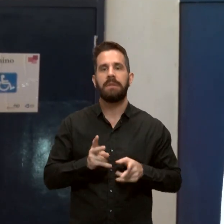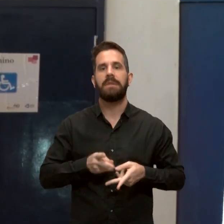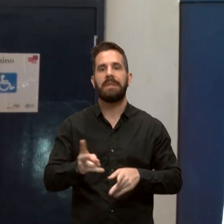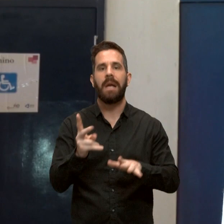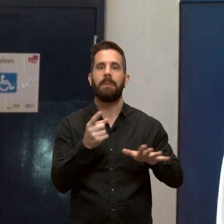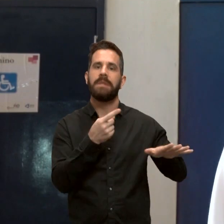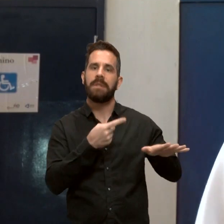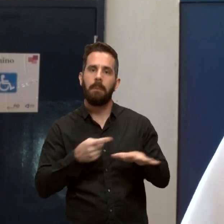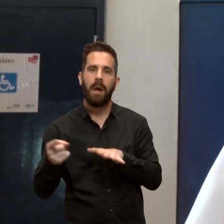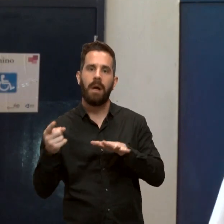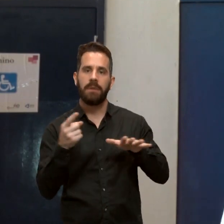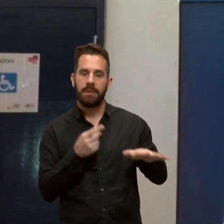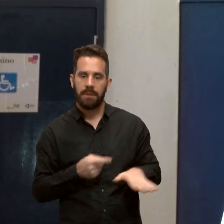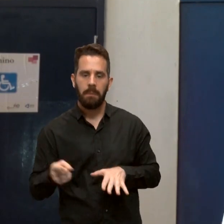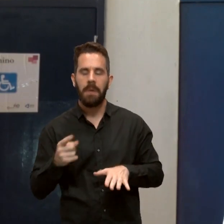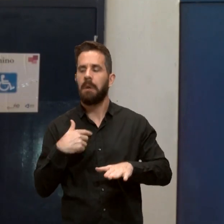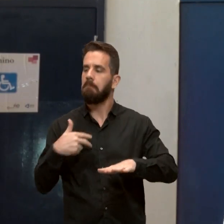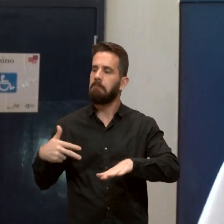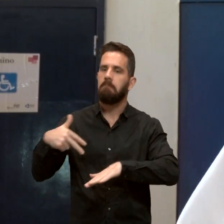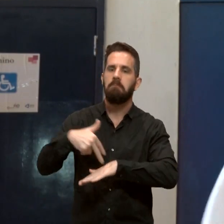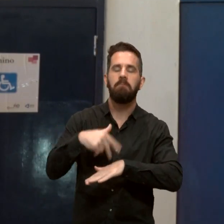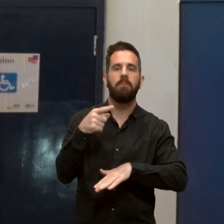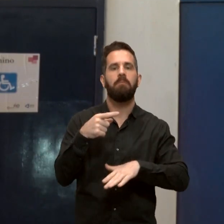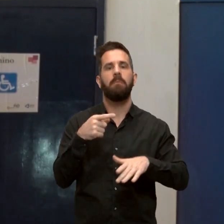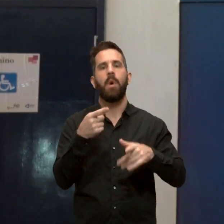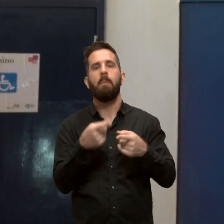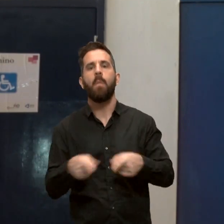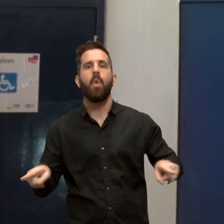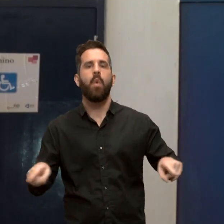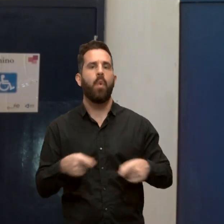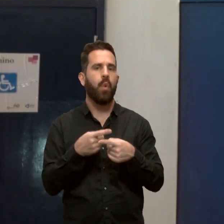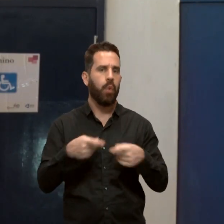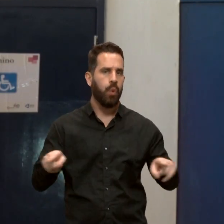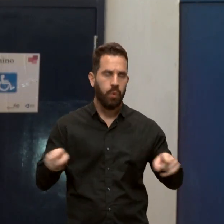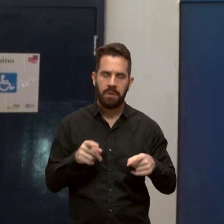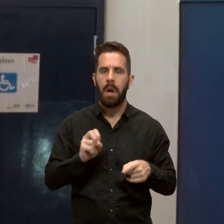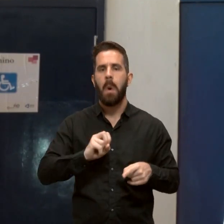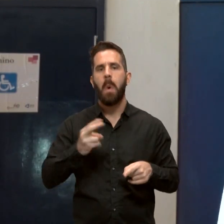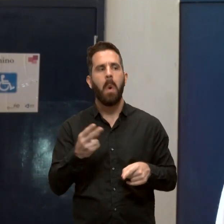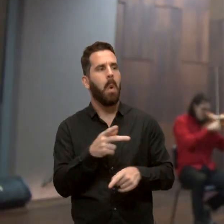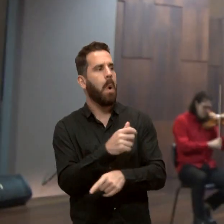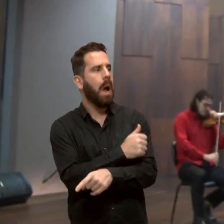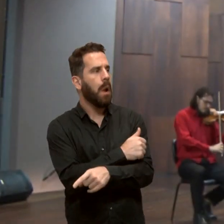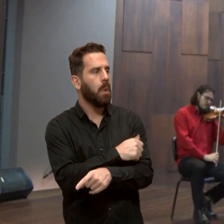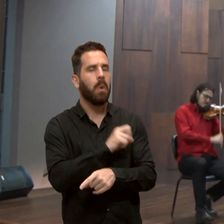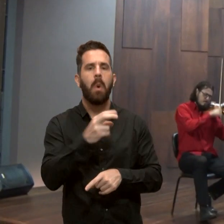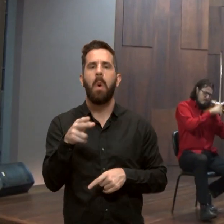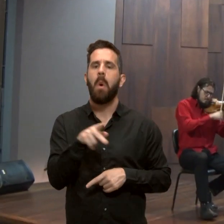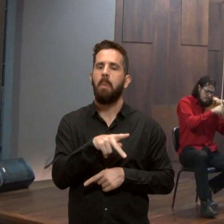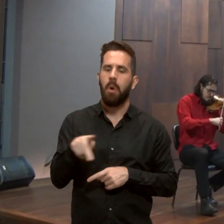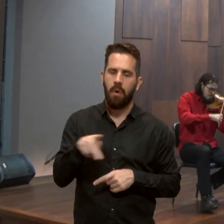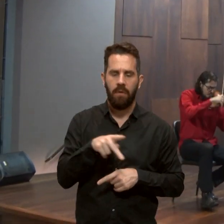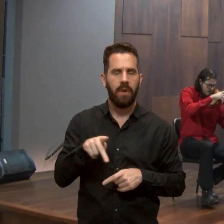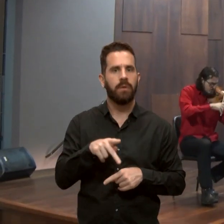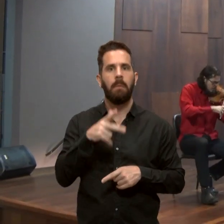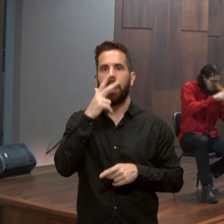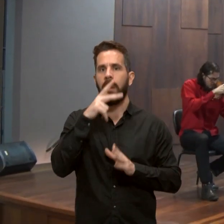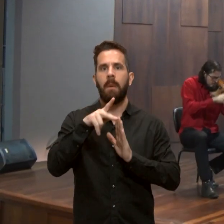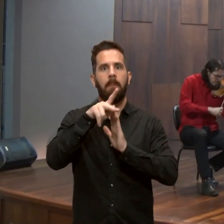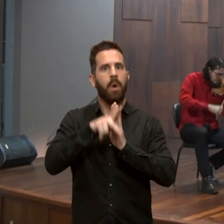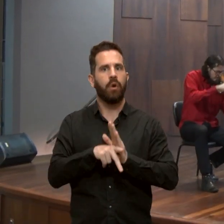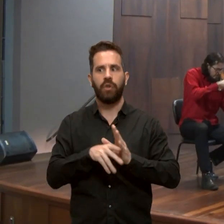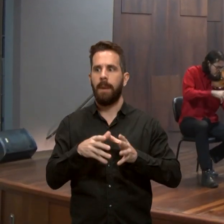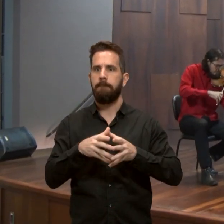de um professor da casa ou um músico convidado que trouxesse música para a escola de música. Esse projeto cresceu muito, é